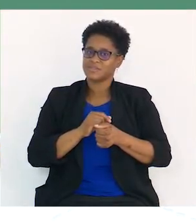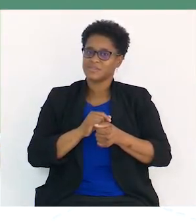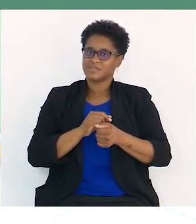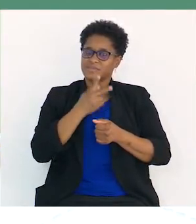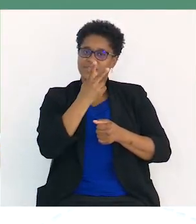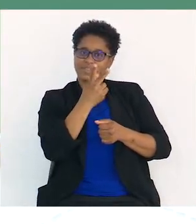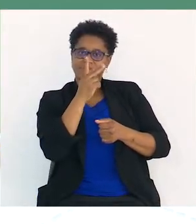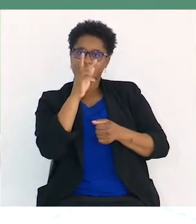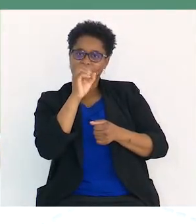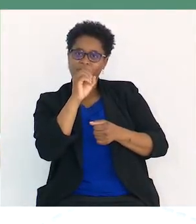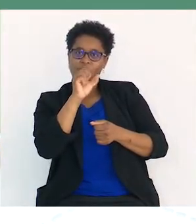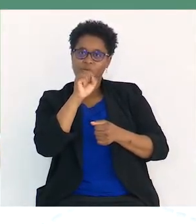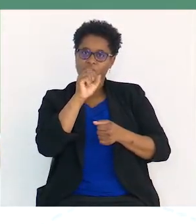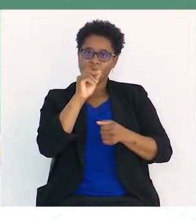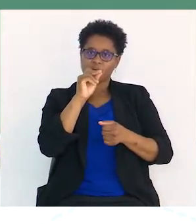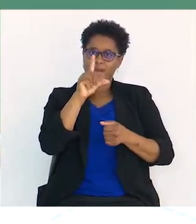vogal